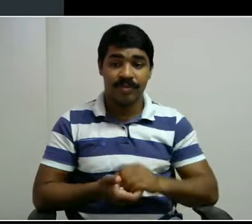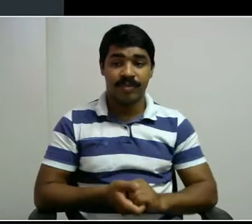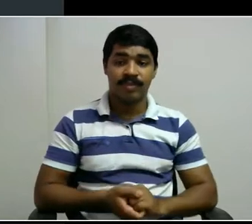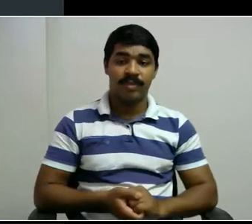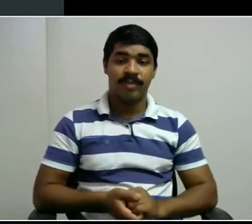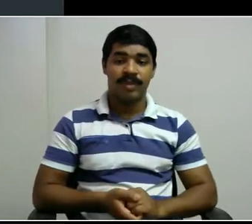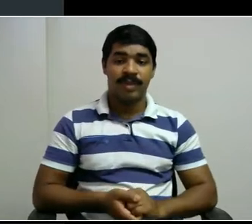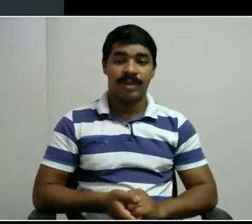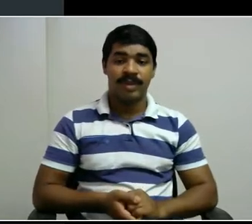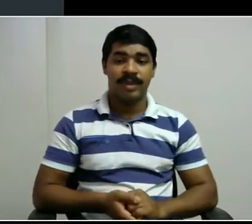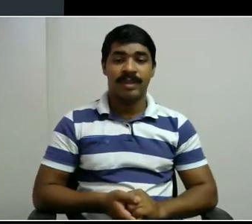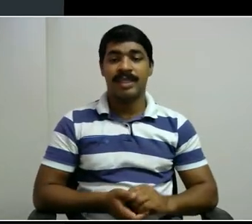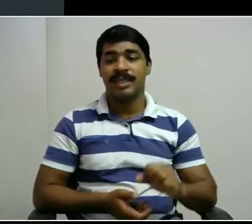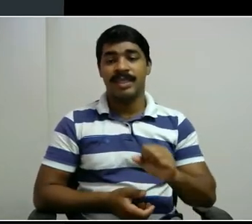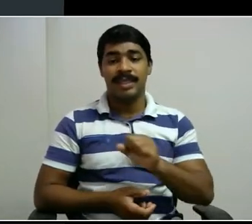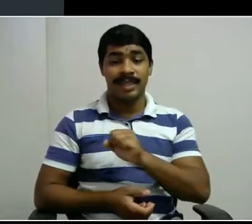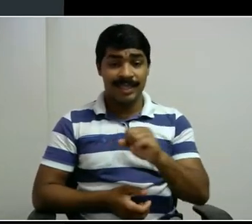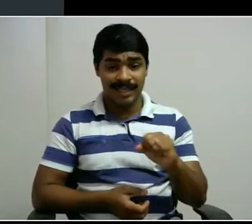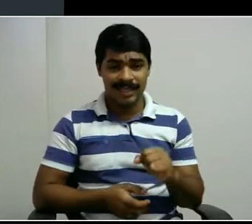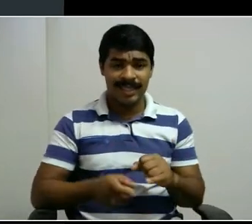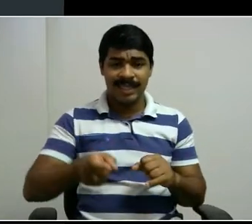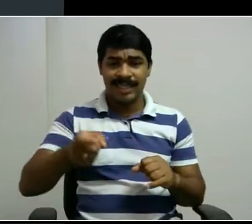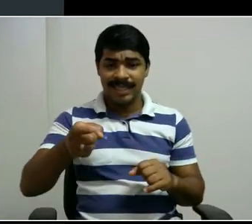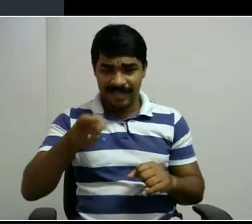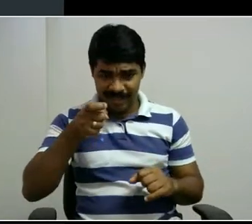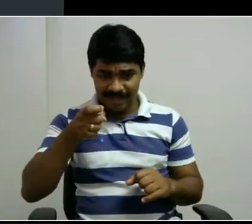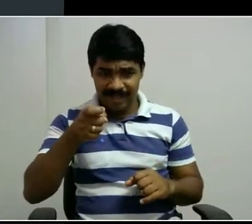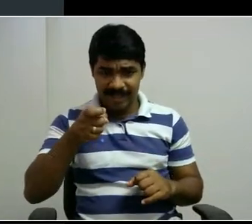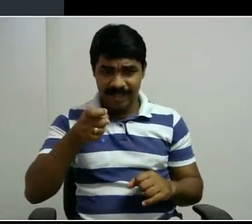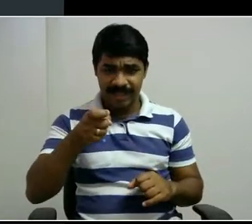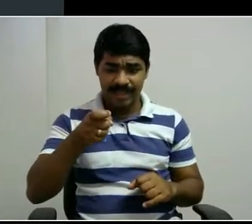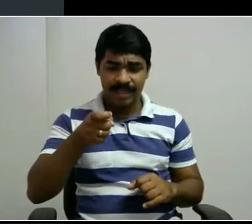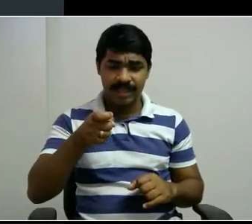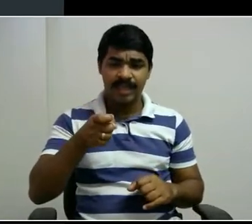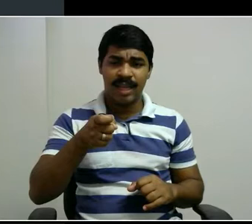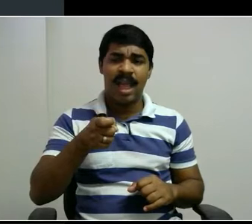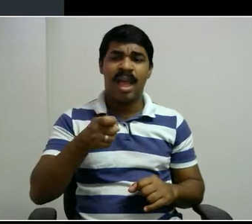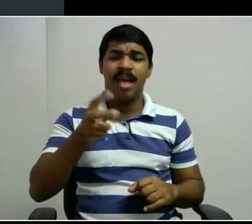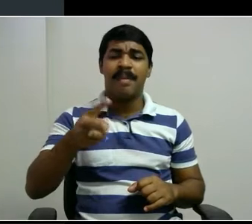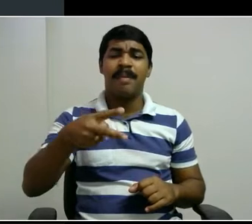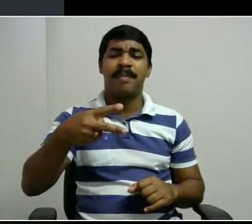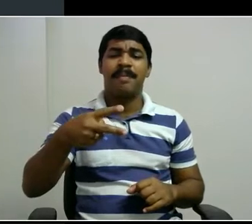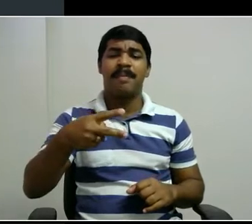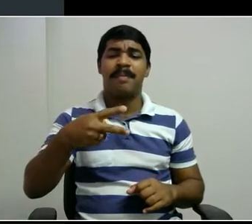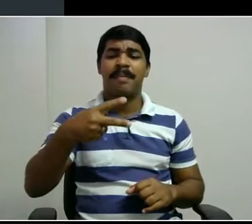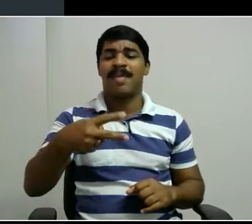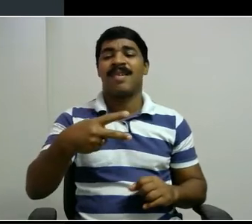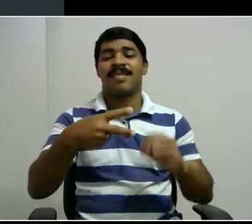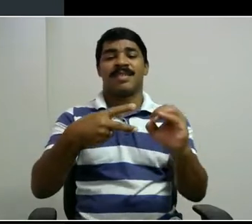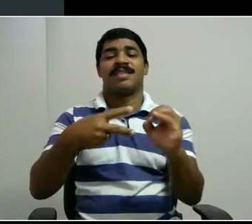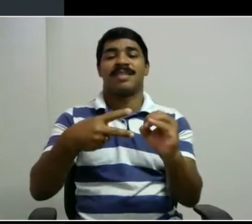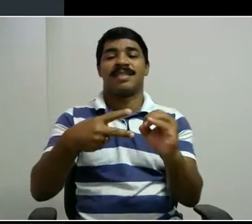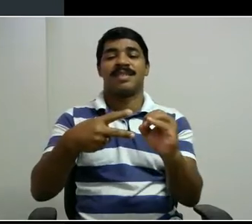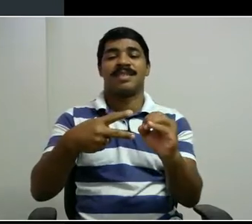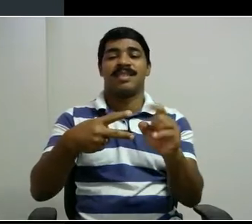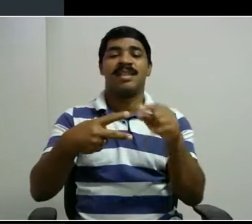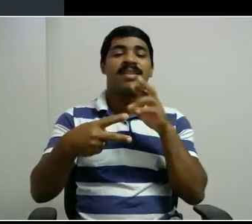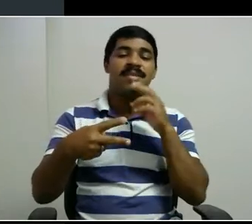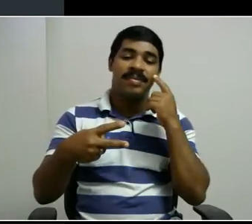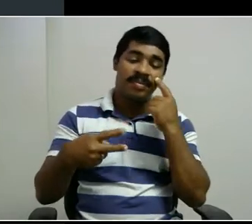menor que 5 sobre 2. Ó. Quando x for menor que 5 sobre 2, o sinal aqui é todo negativo. Então, ela é menor que zero nesse